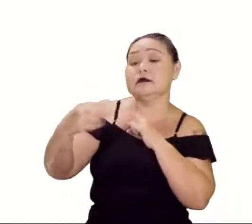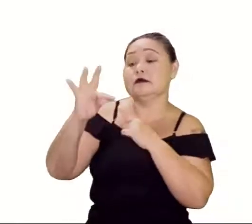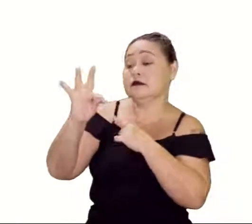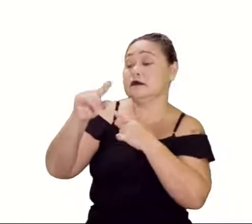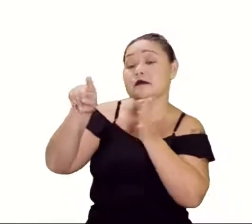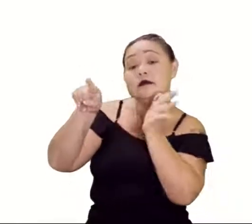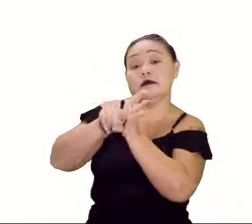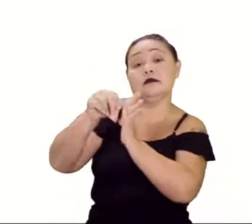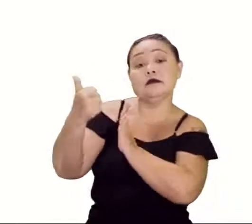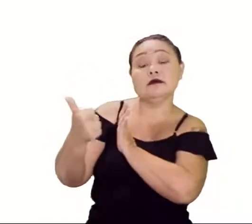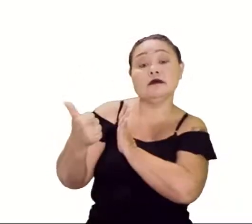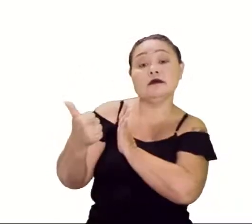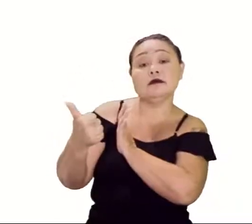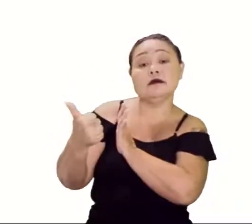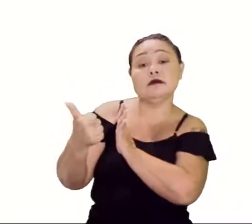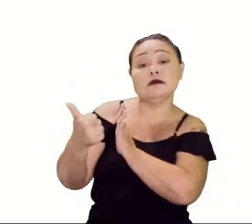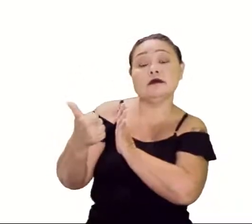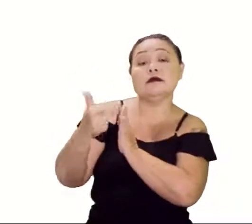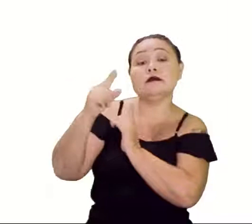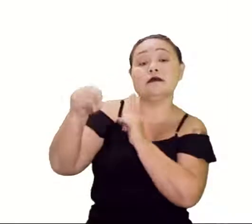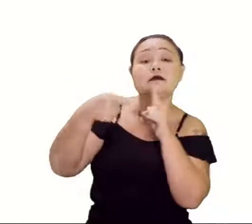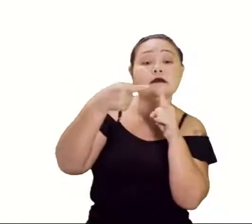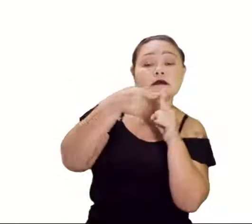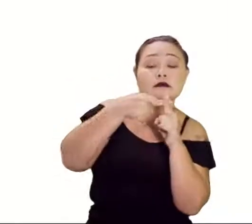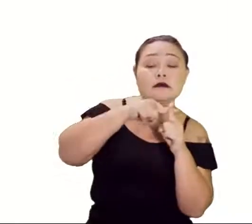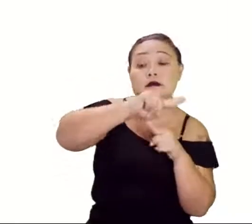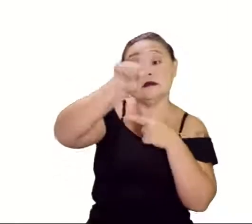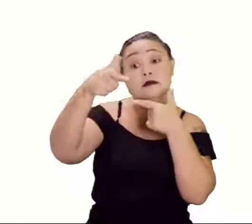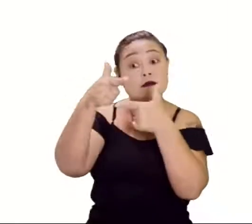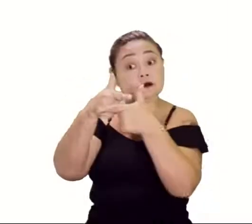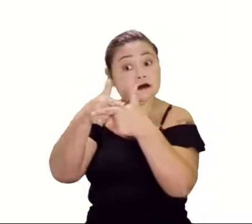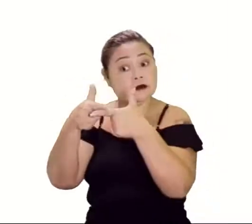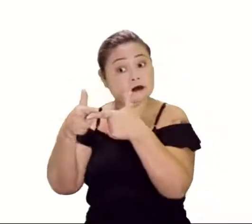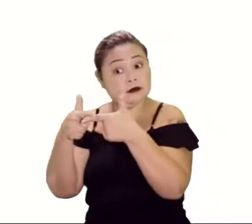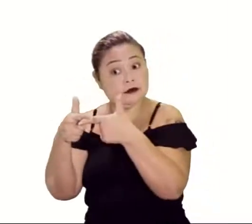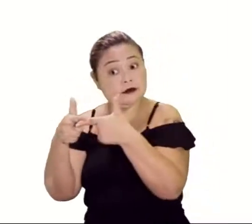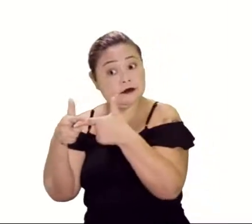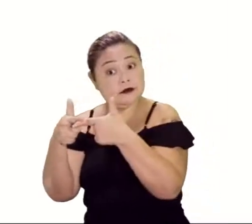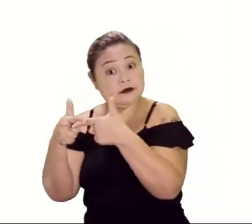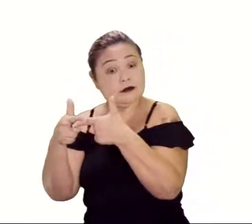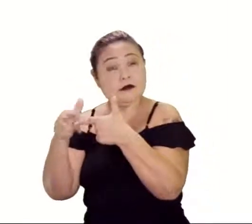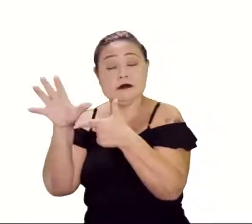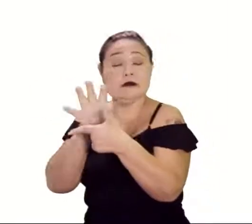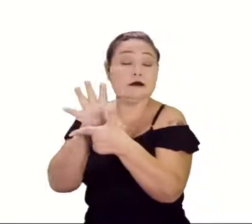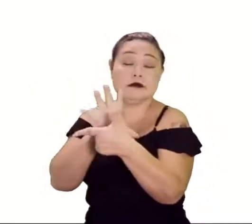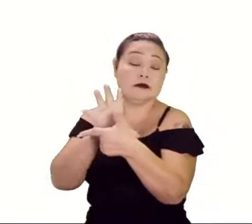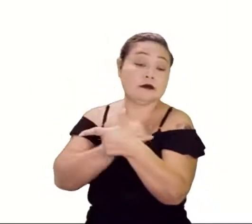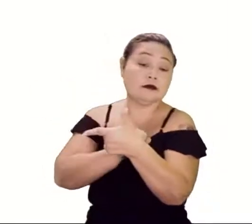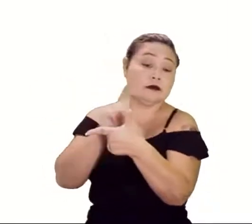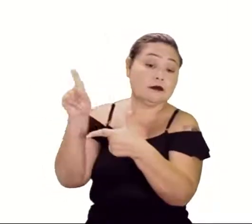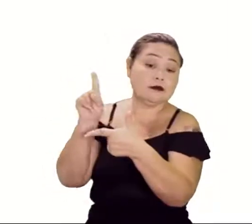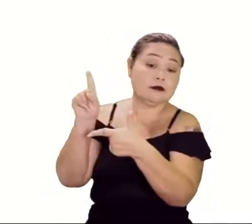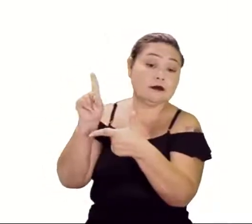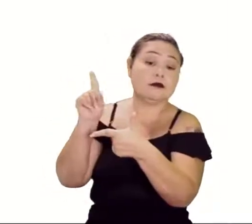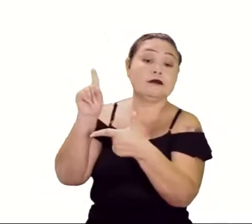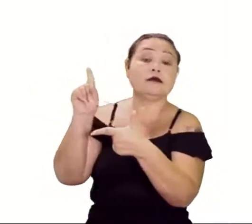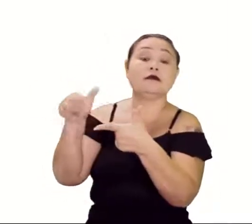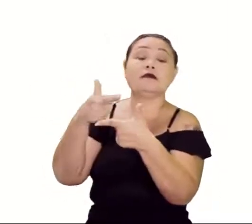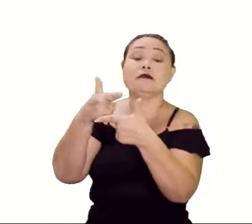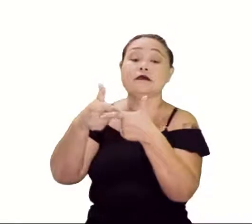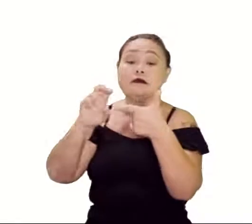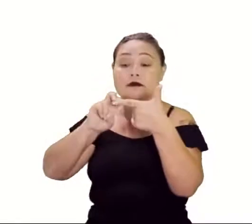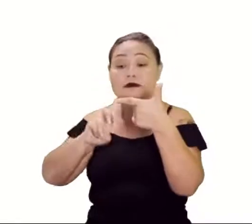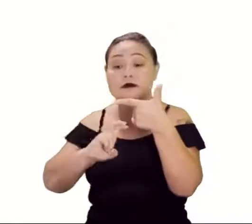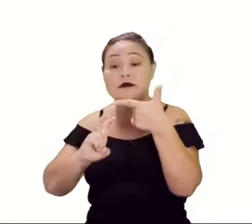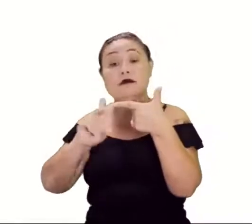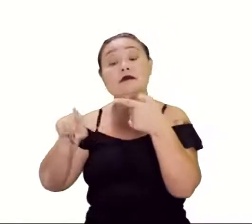elevado a t menos 1. Tá multiplicando, vai passar? Dividindo. E eu adoro essa partezinha aqui, ó. Dividir por